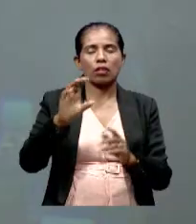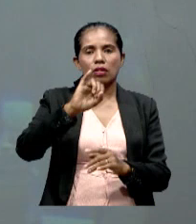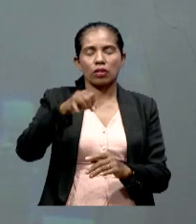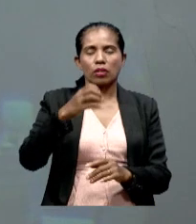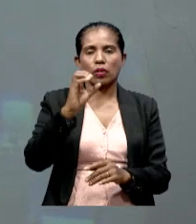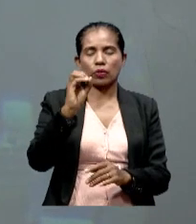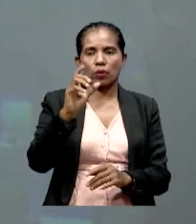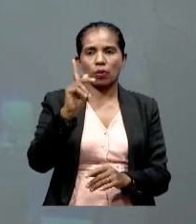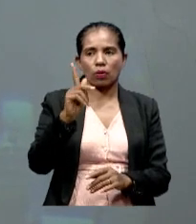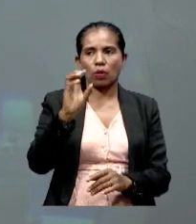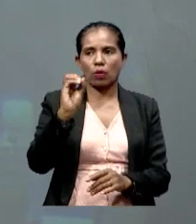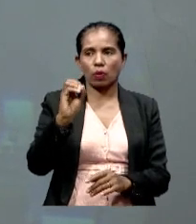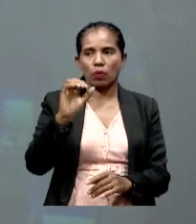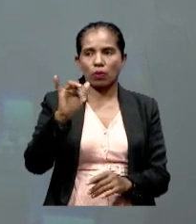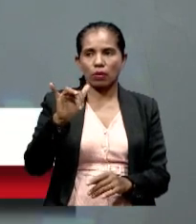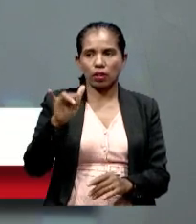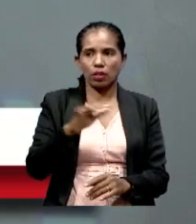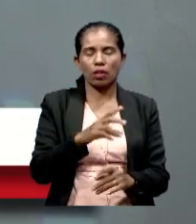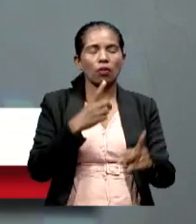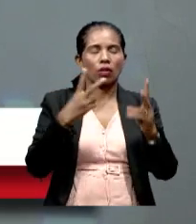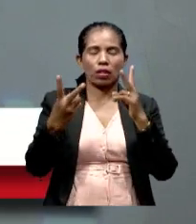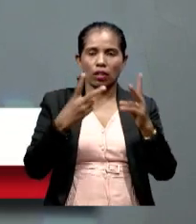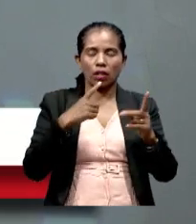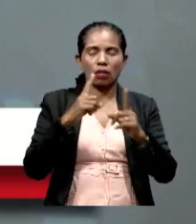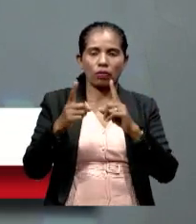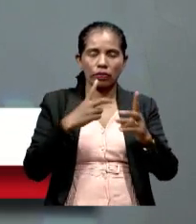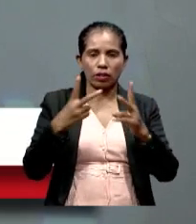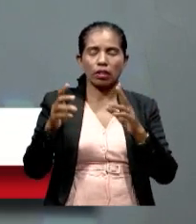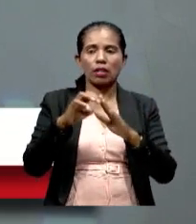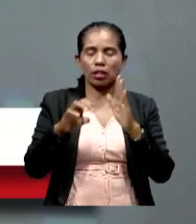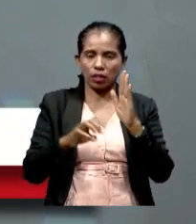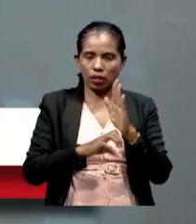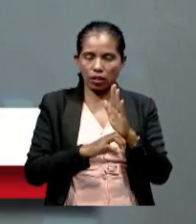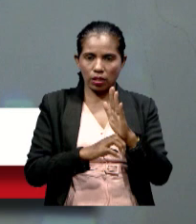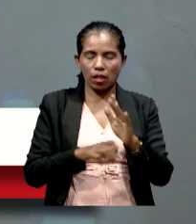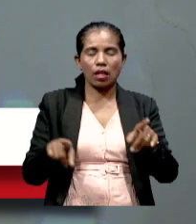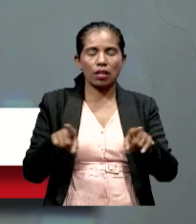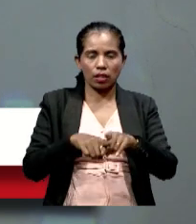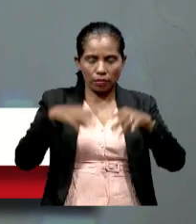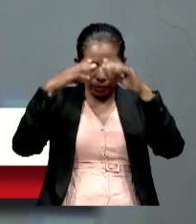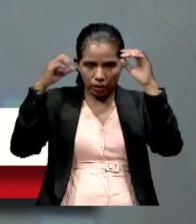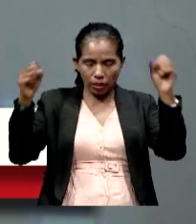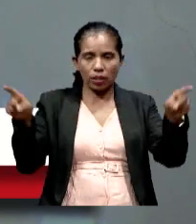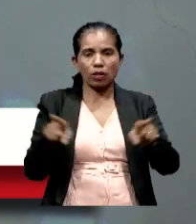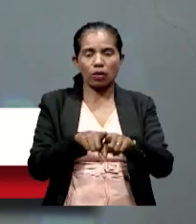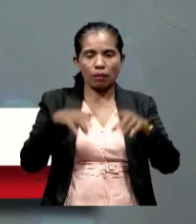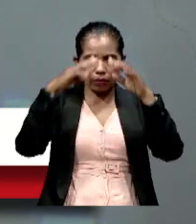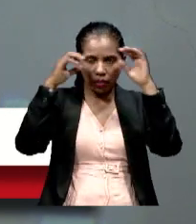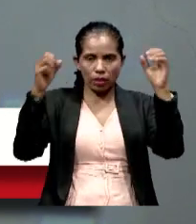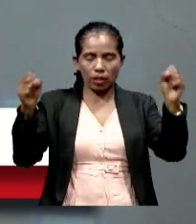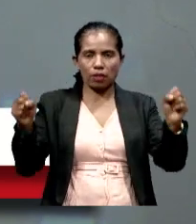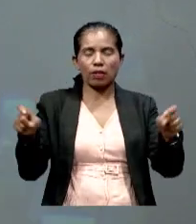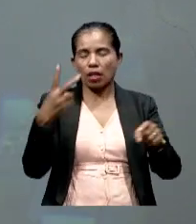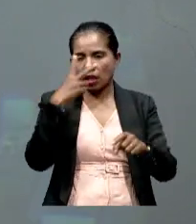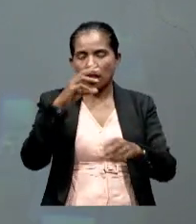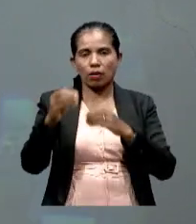be botne ba watene kono kuli visita de estado ne entre presidente e presidente me resolve assunto ser